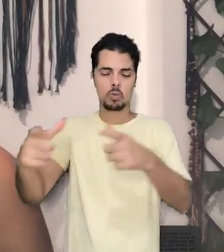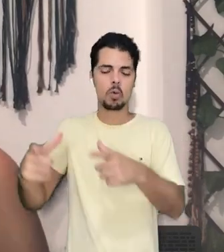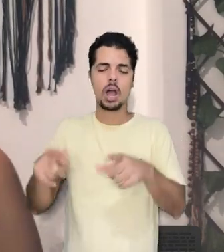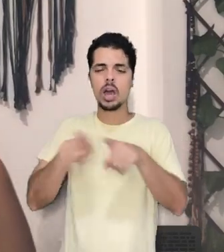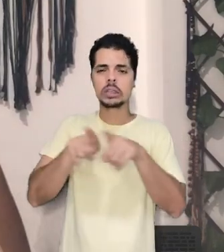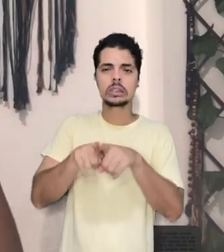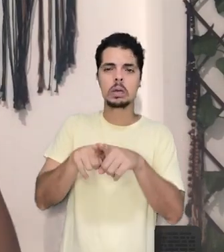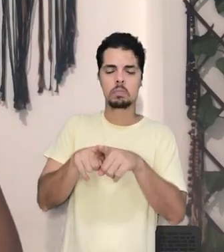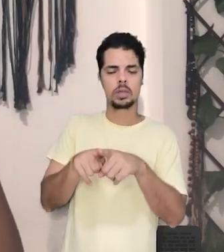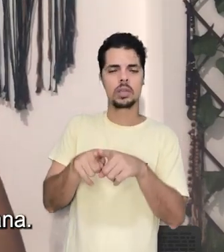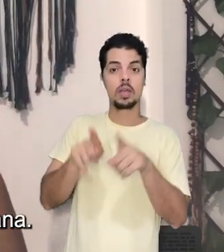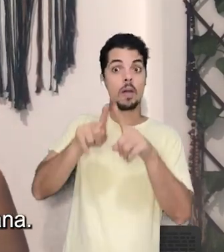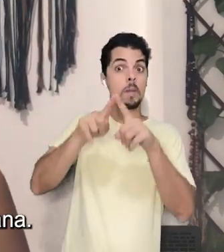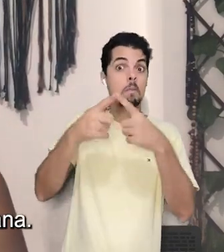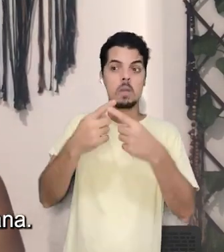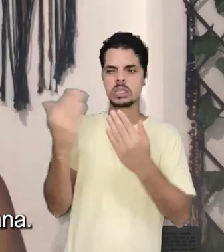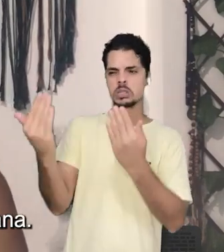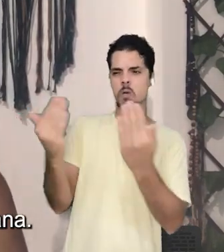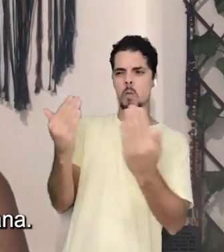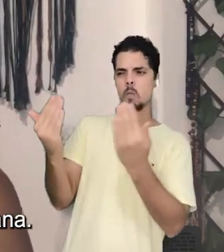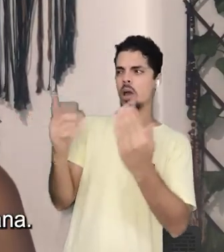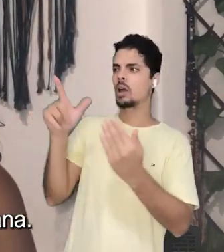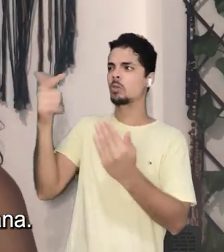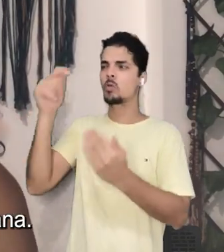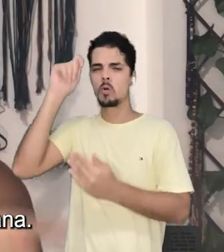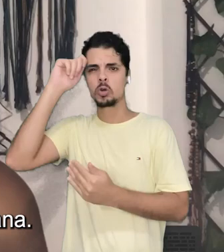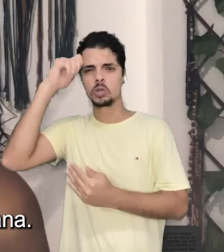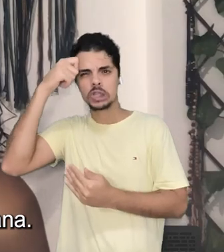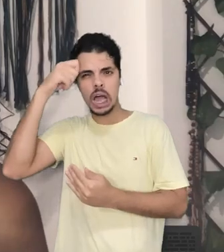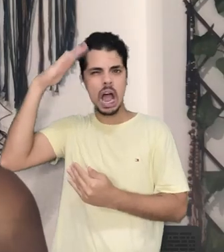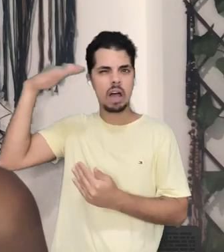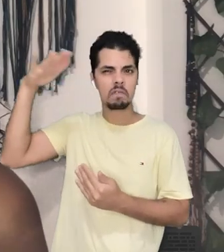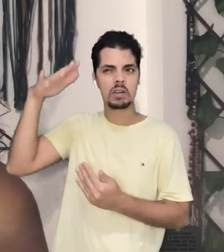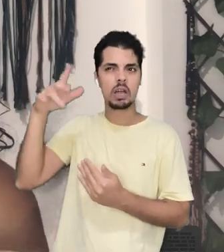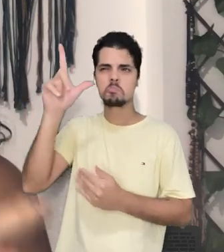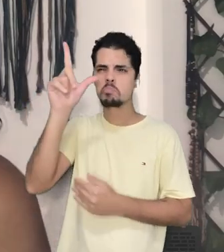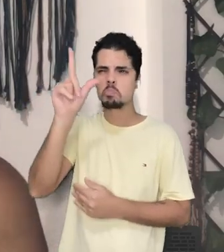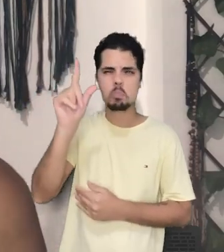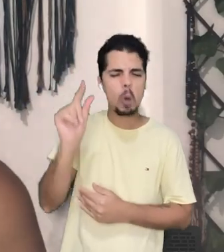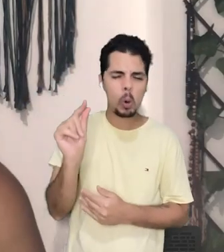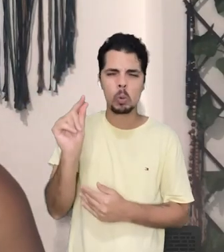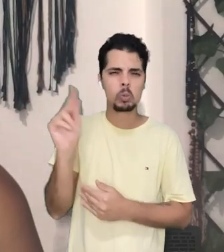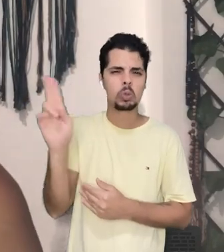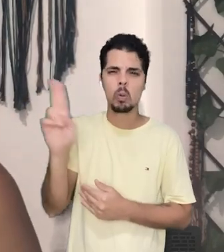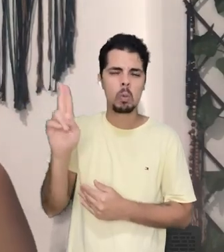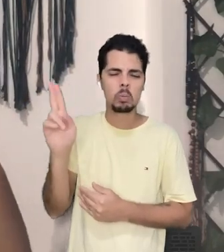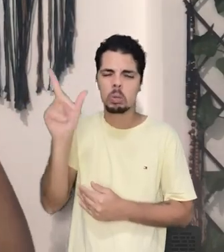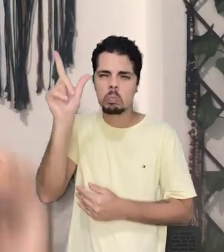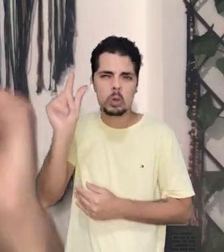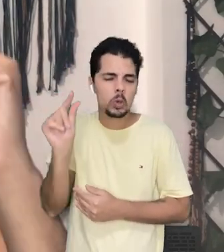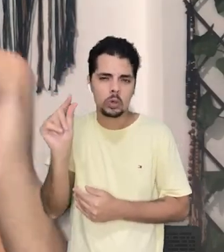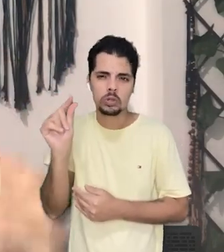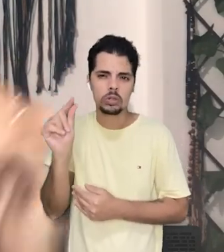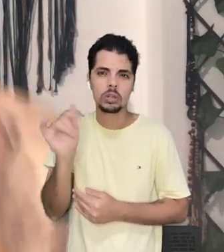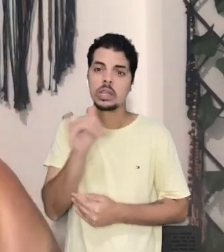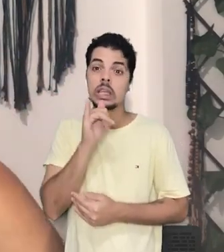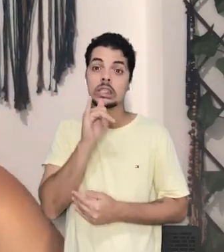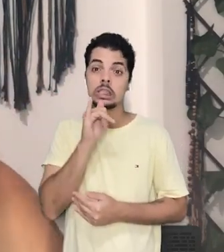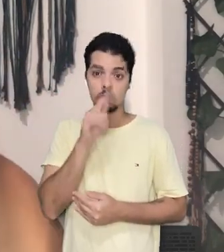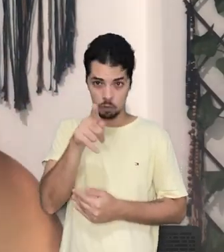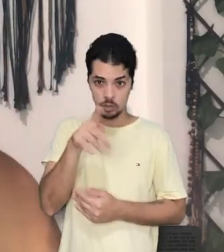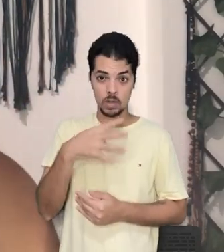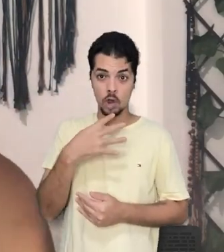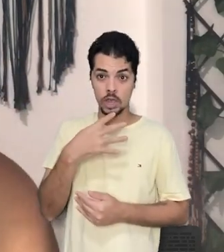mas comparativamente vemos pouquíssimos nomes de origem africana? Quer ver um exemplo? Você